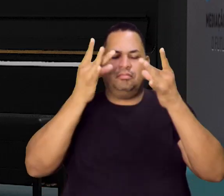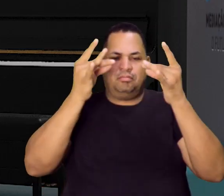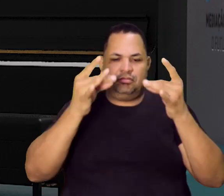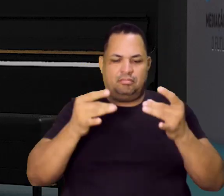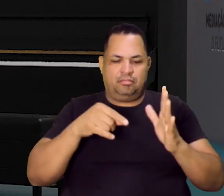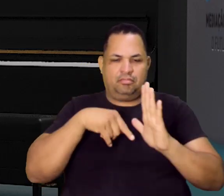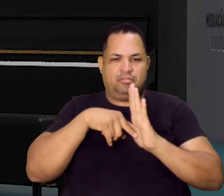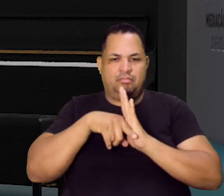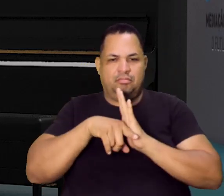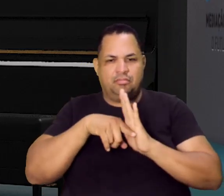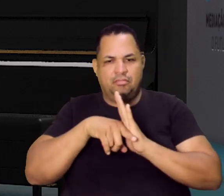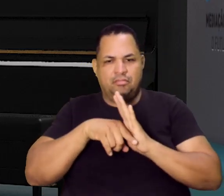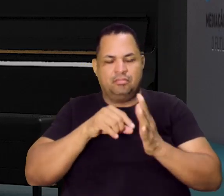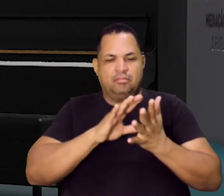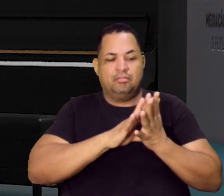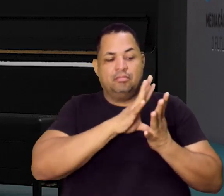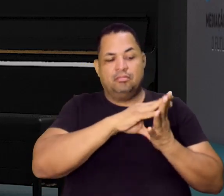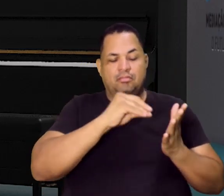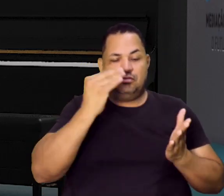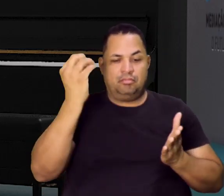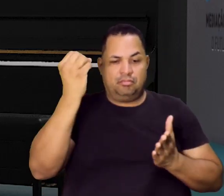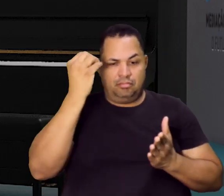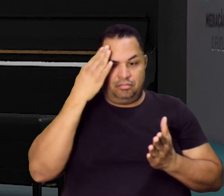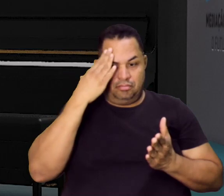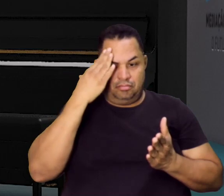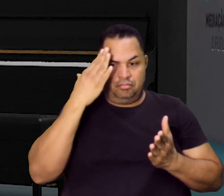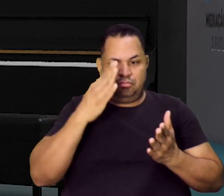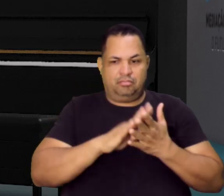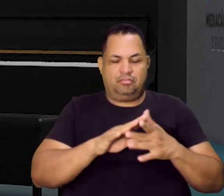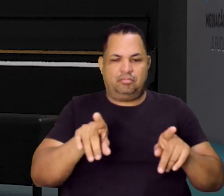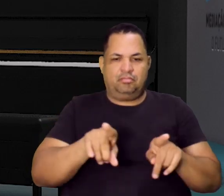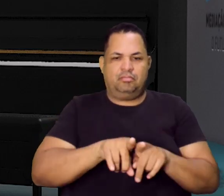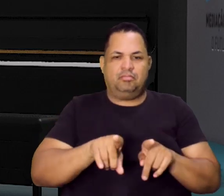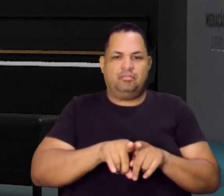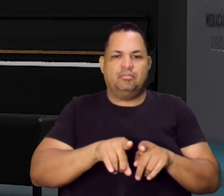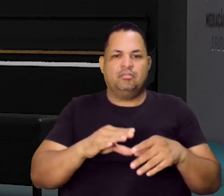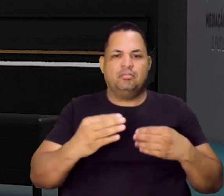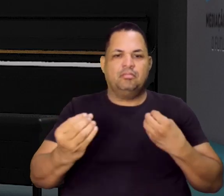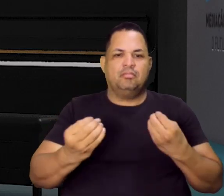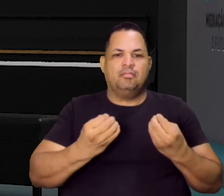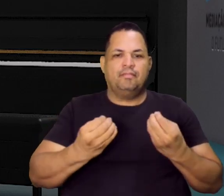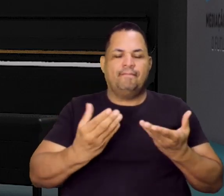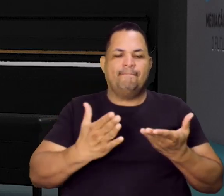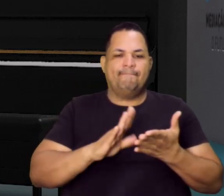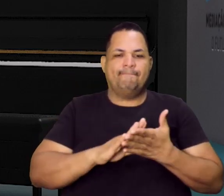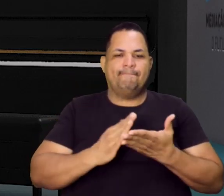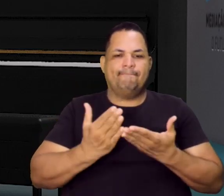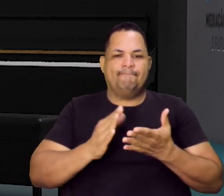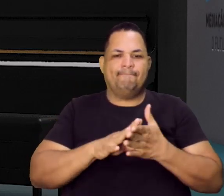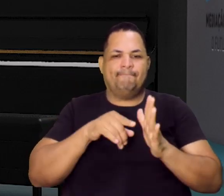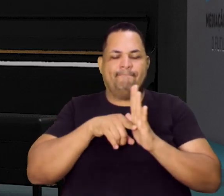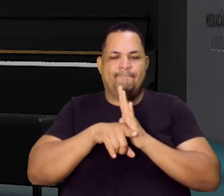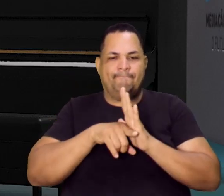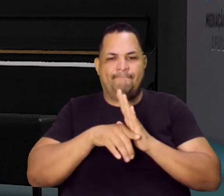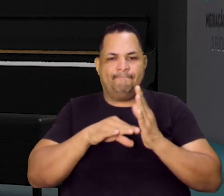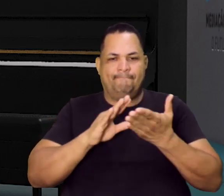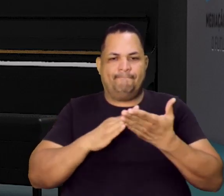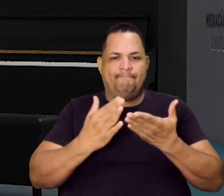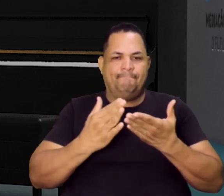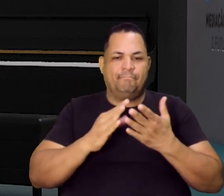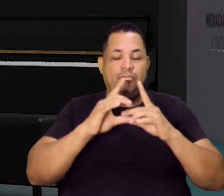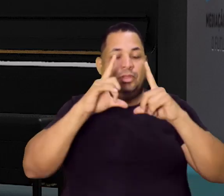descrever, analisar, interpretar uma obra de arte. Também a forma de analisar, né,